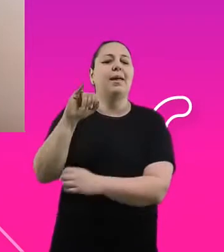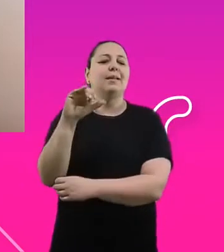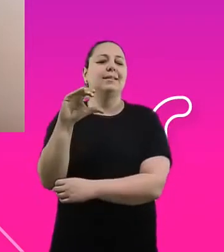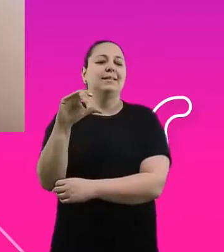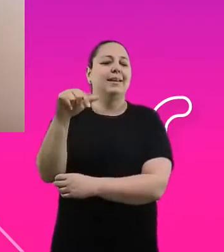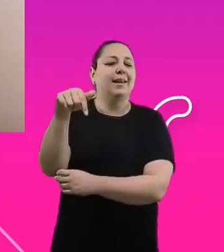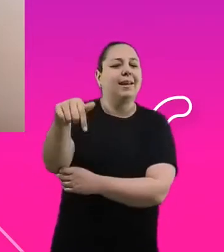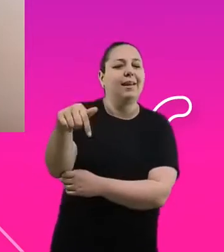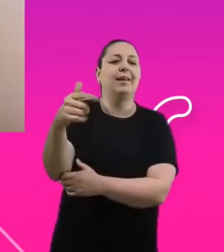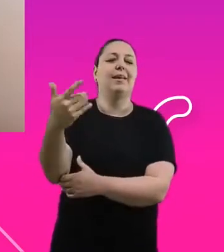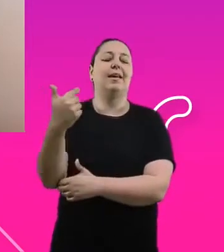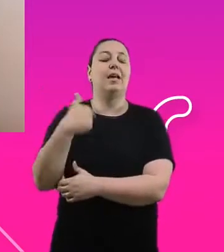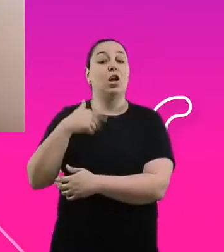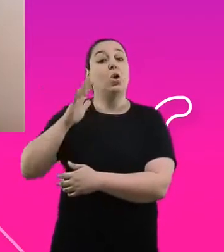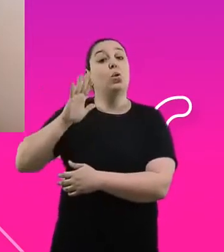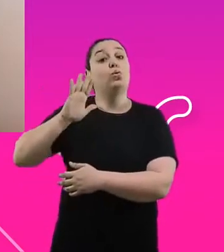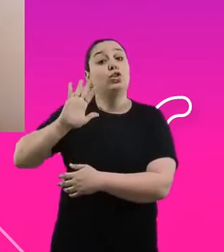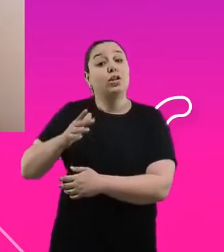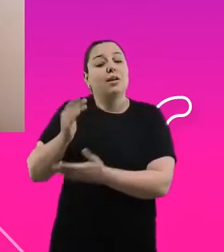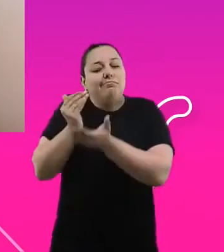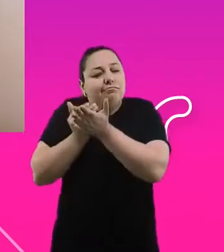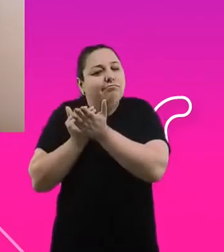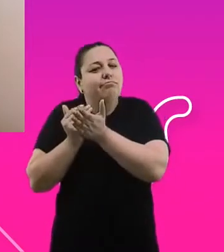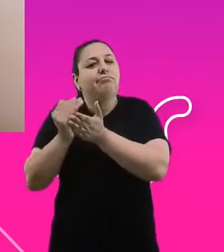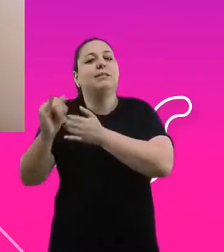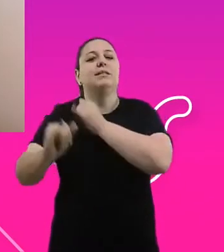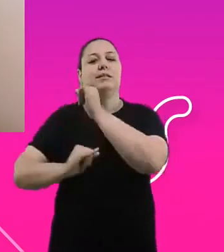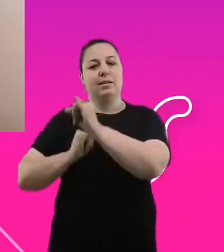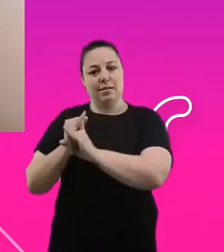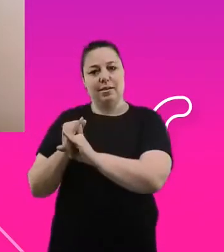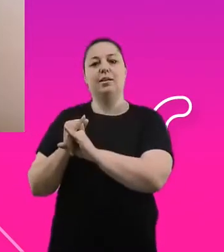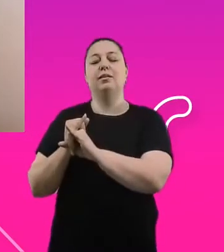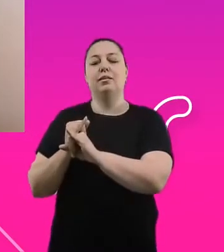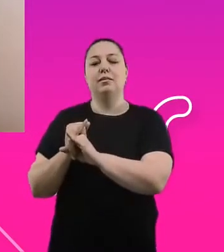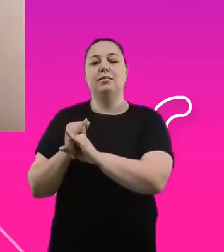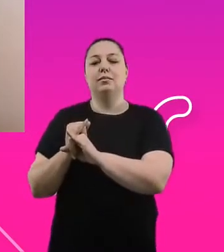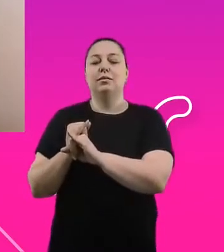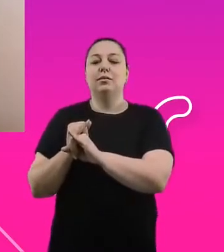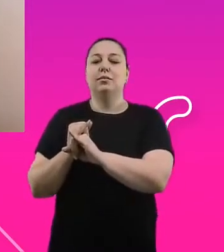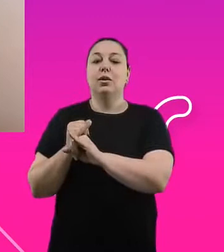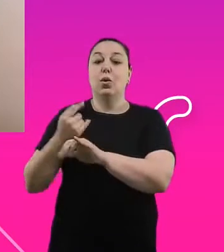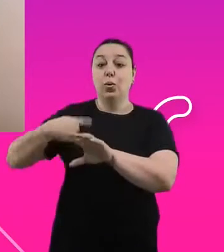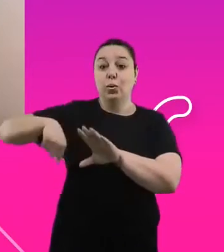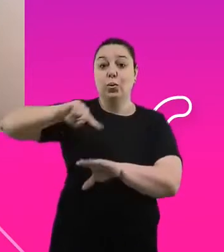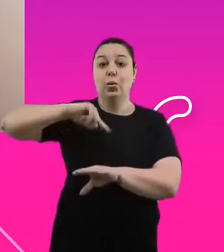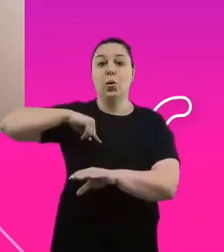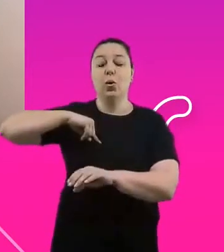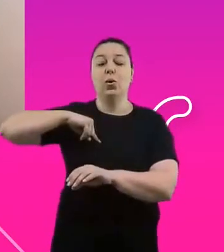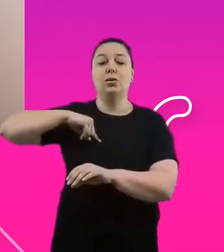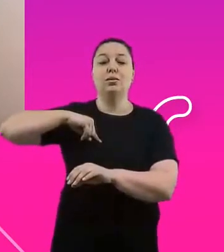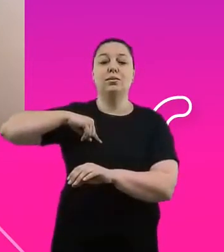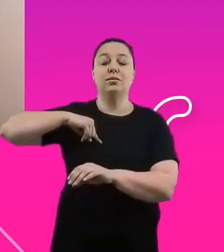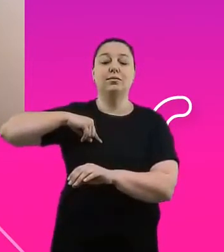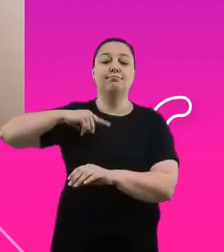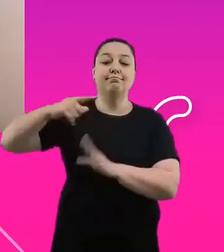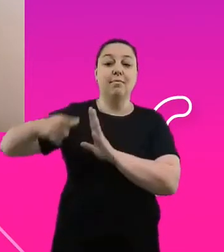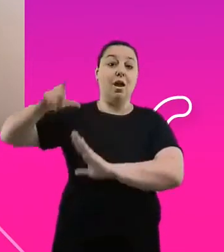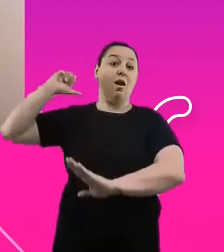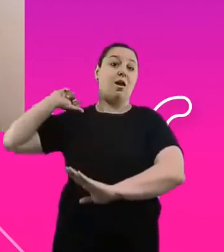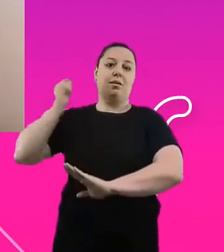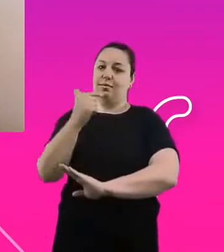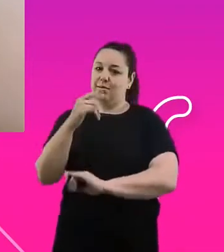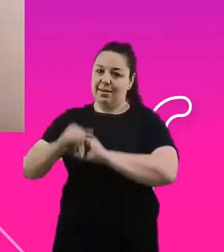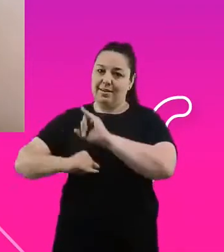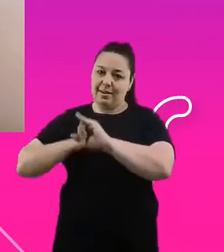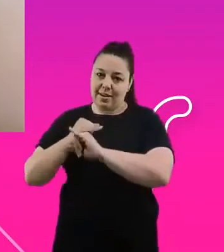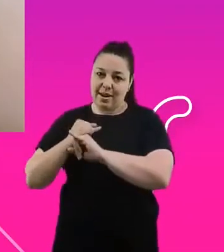que a internet já existia. Então, a gente que está meio que desbravando o mundo do... É